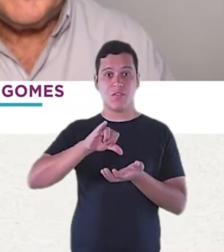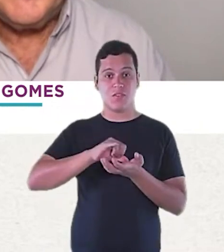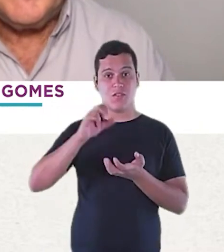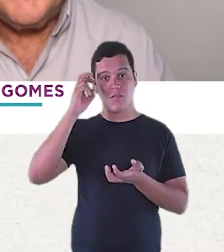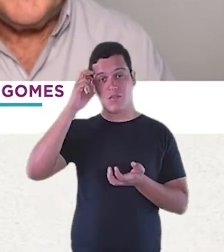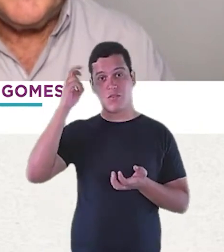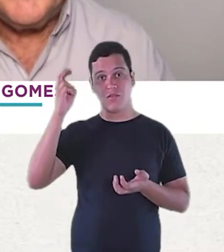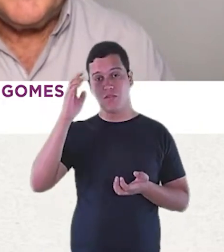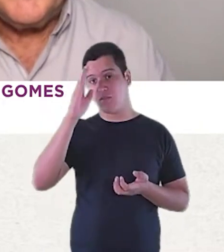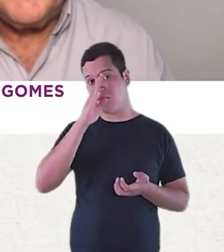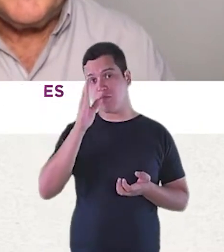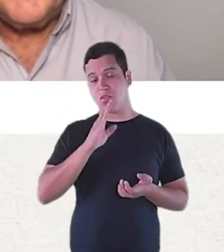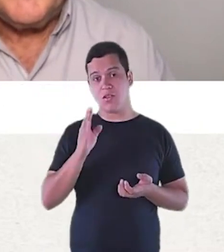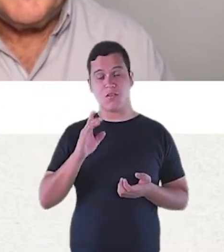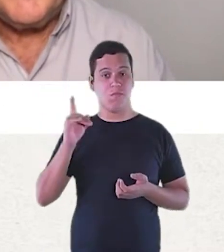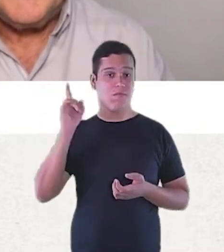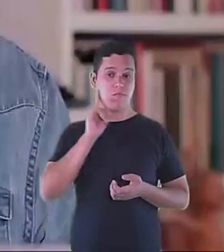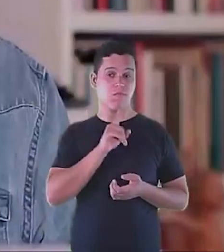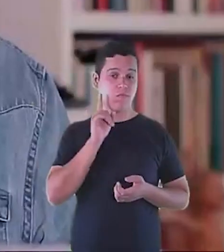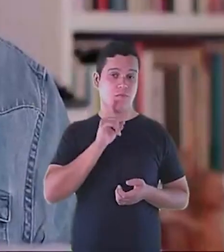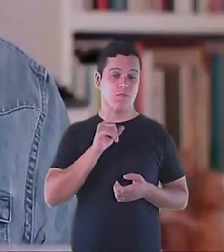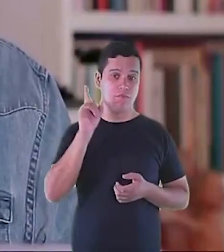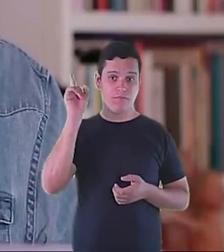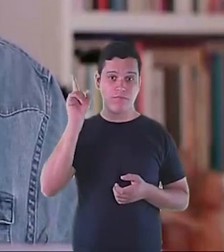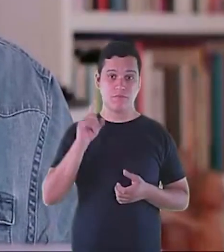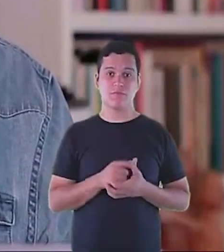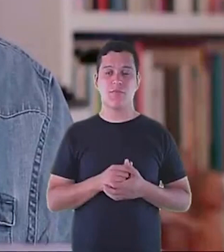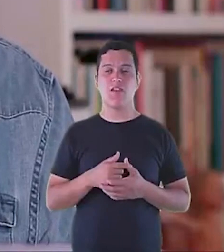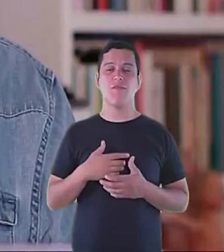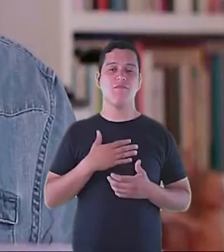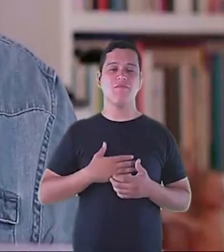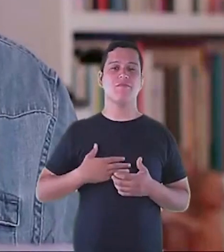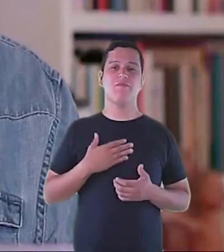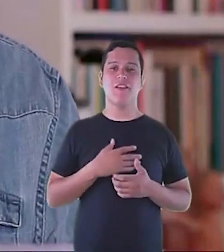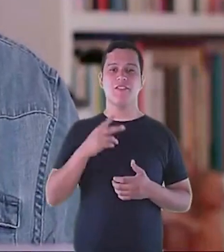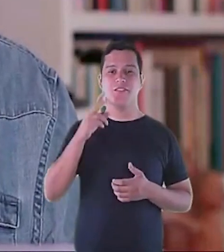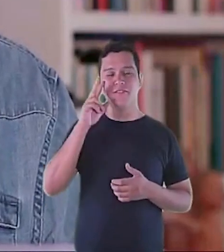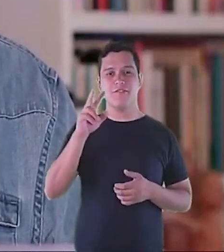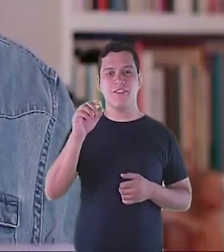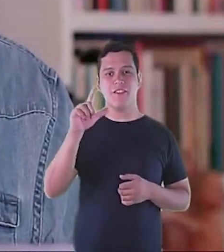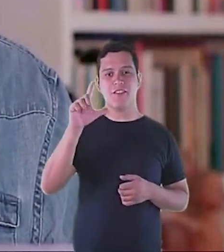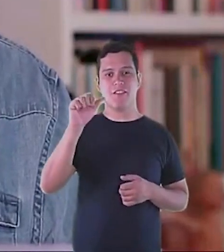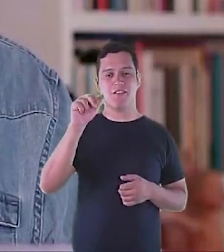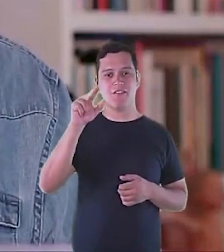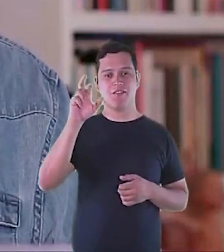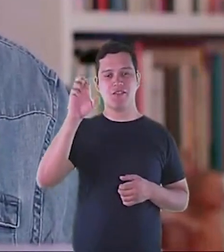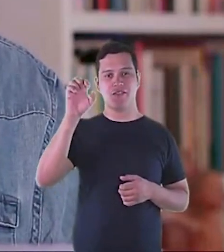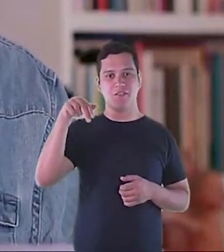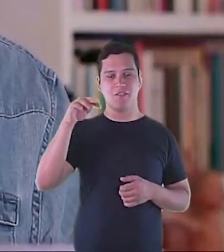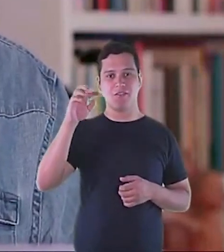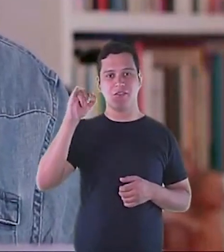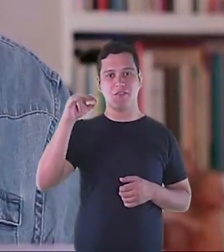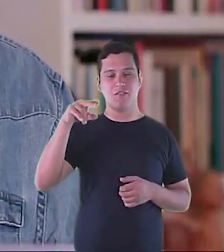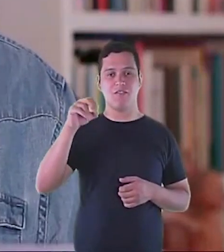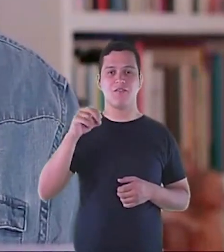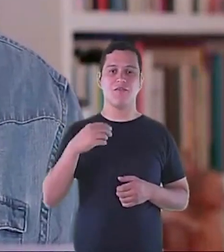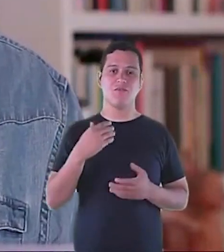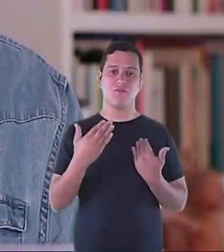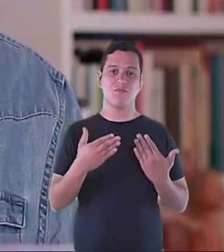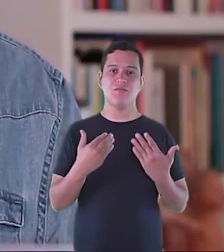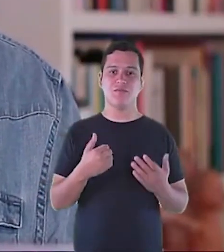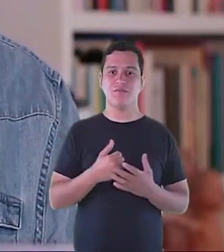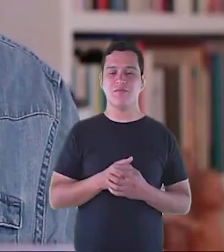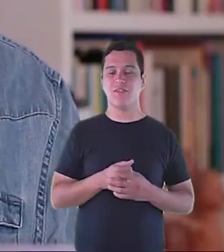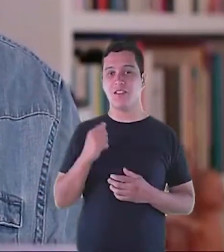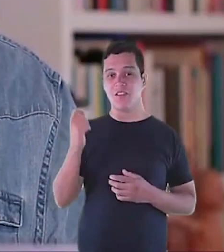Flórida, Adriana, não é? Que prazer assistir Laurentino conversando. O Centro Cultural já teve o prazer de apresentar você